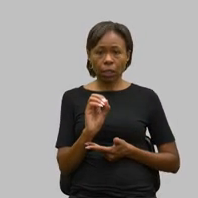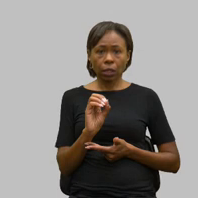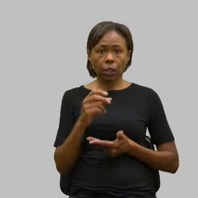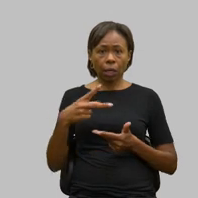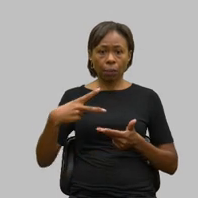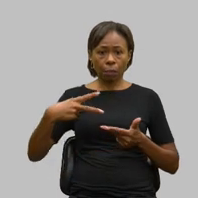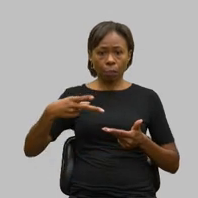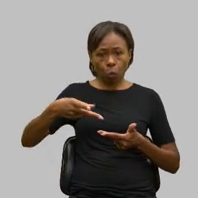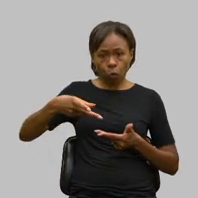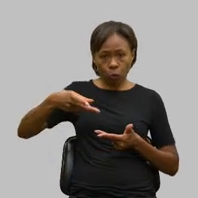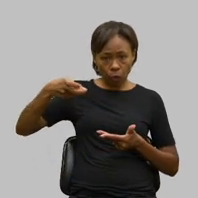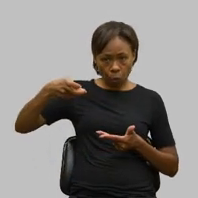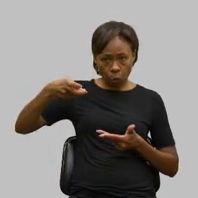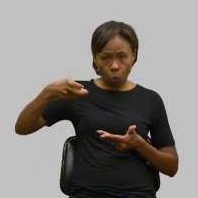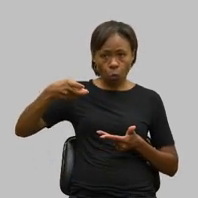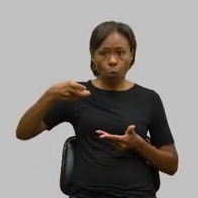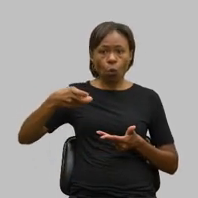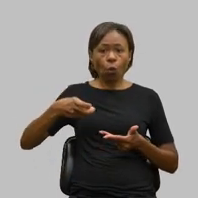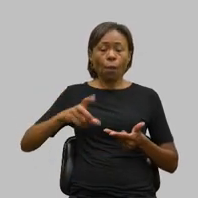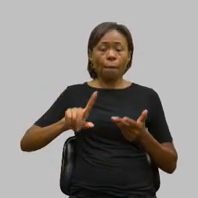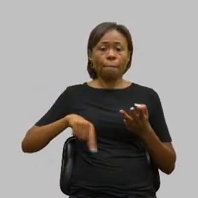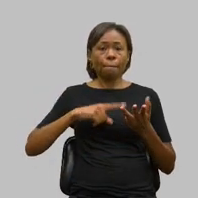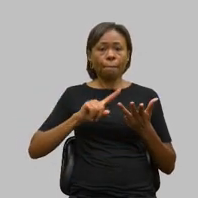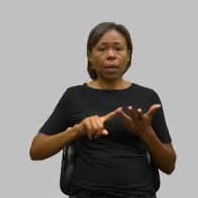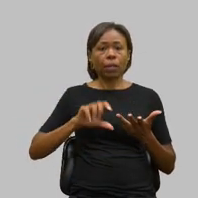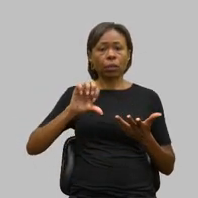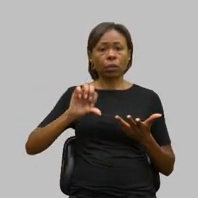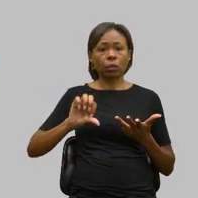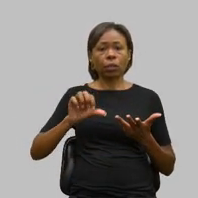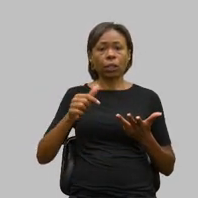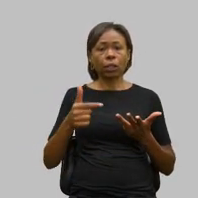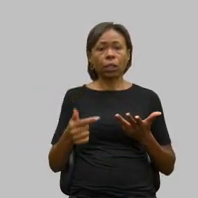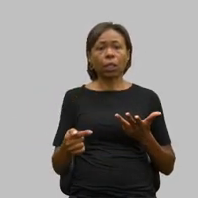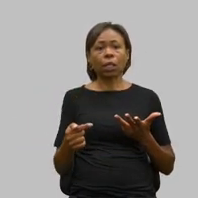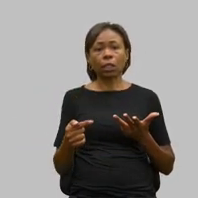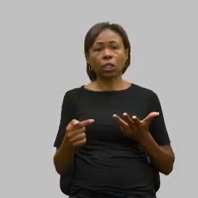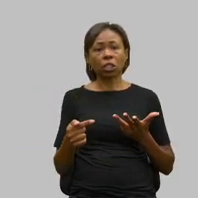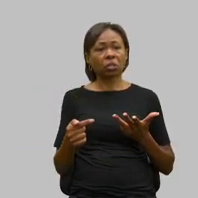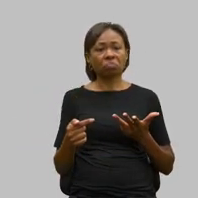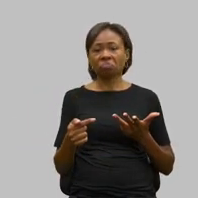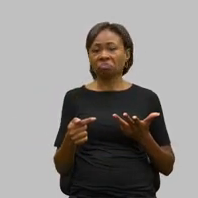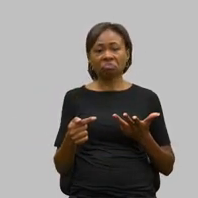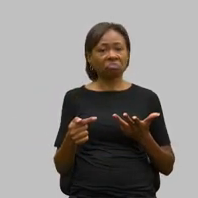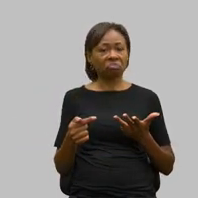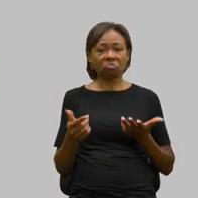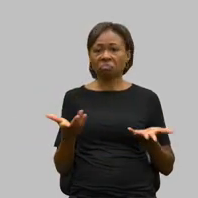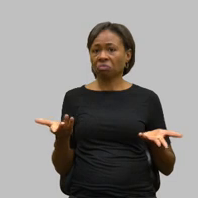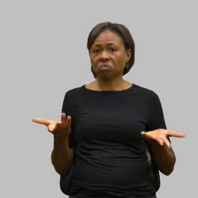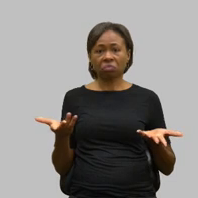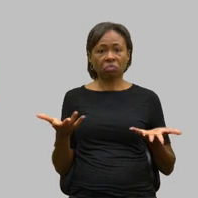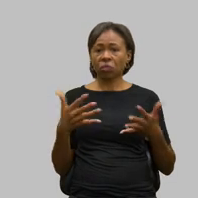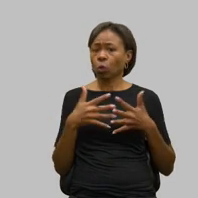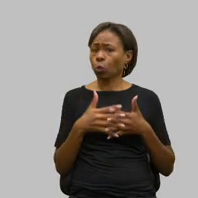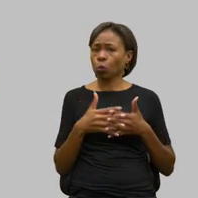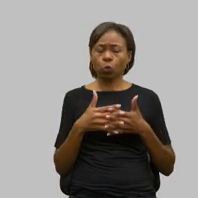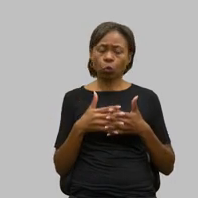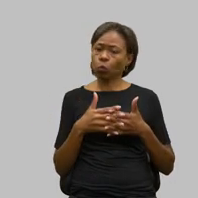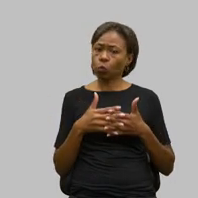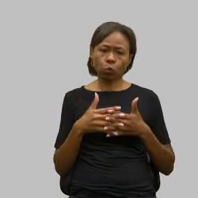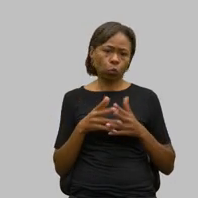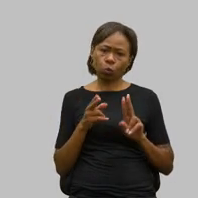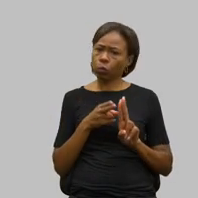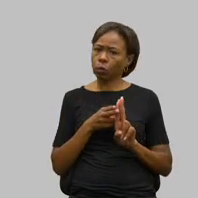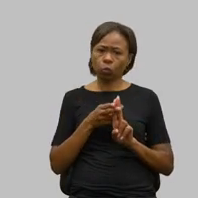e mais R 97,00. A gente não entende direito do SUS. Então, nós estamos